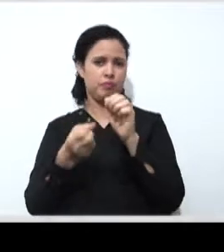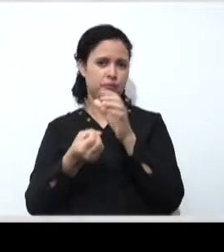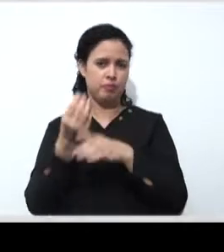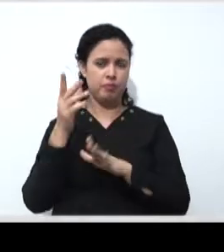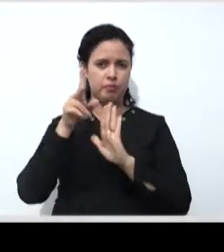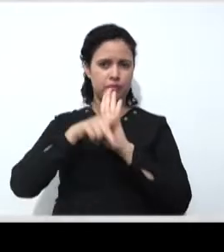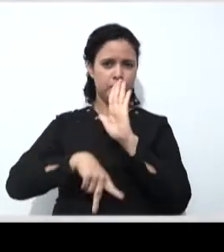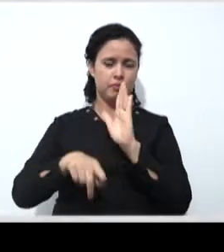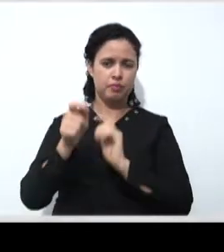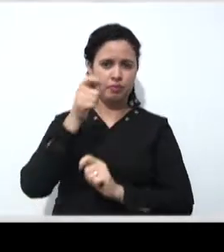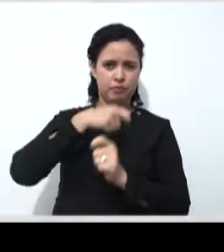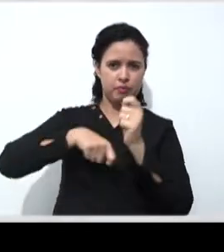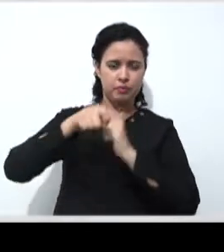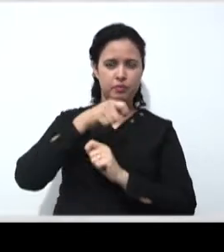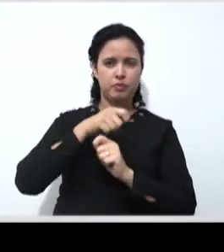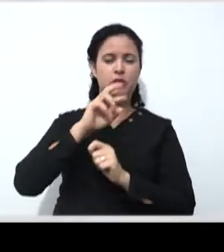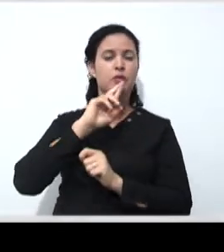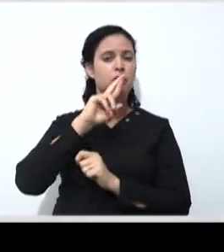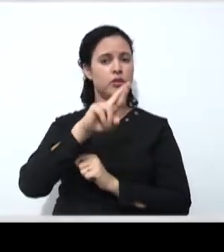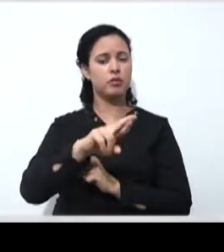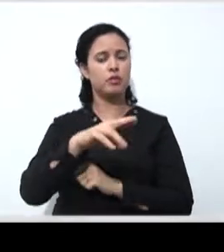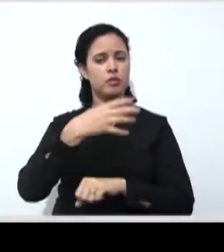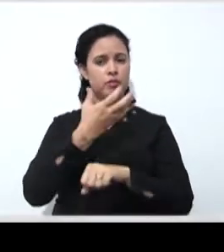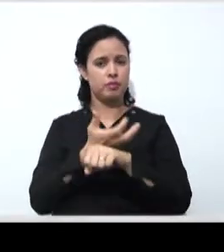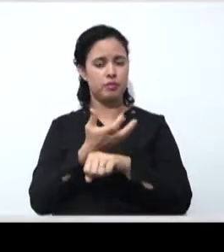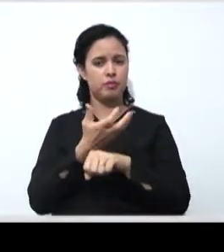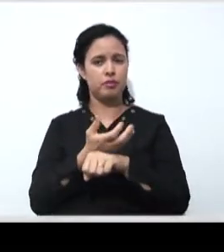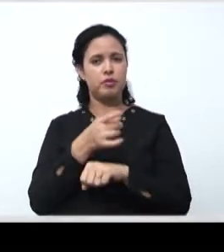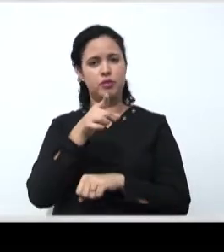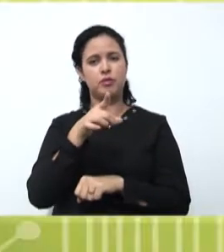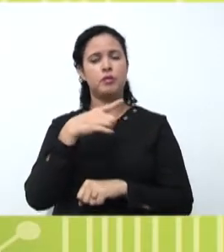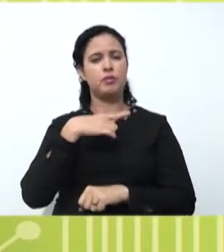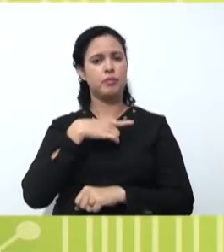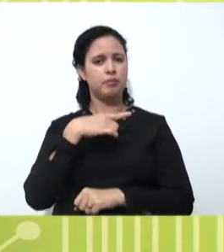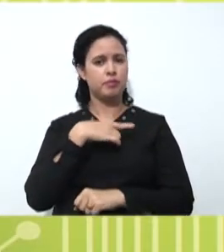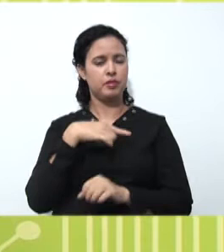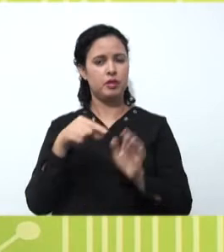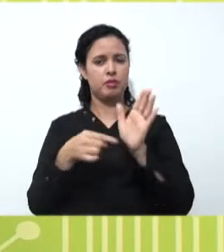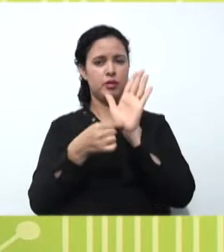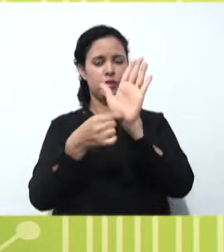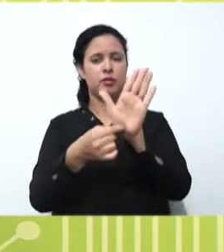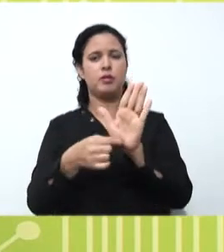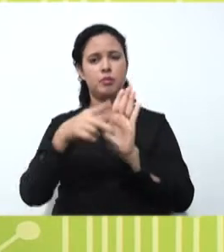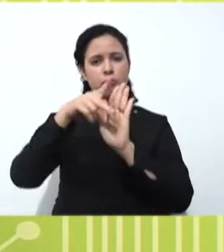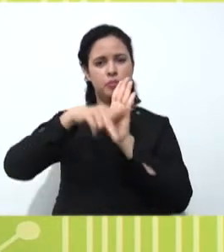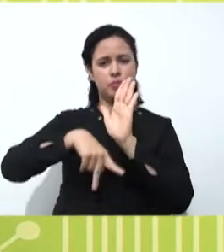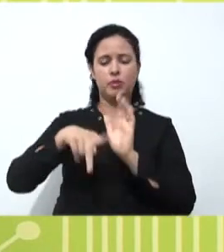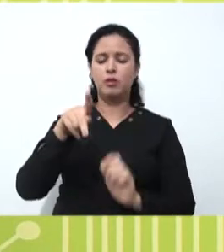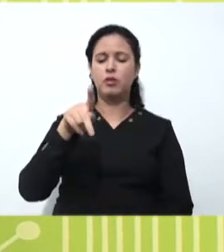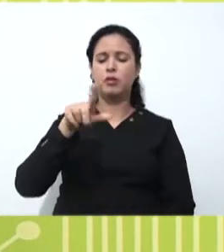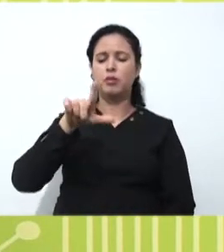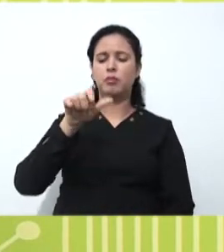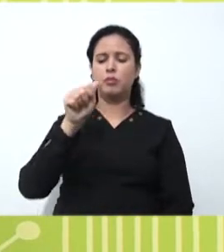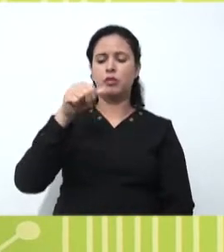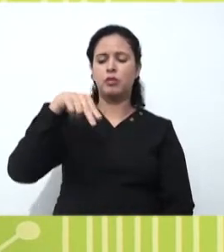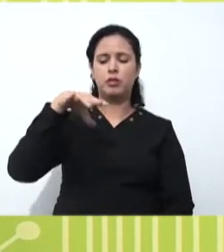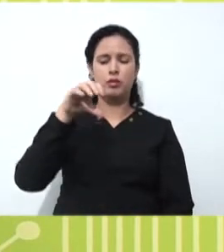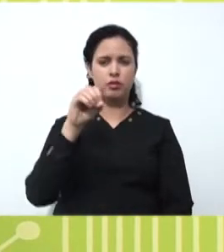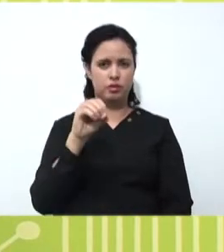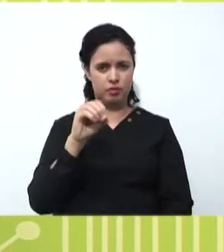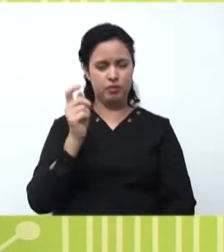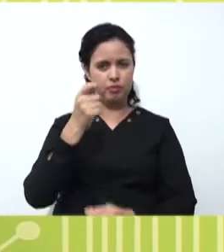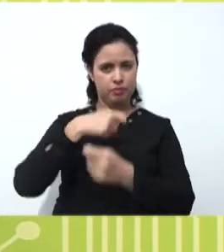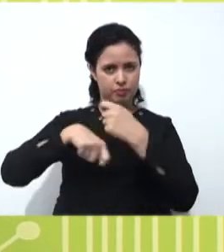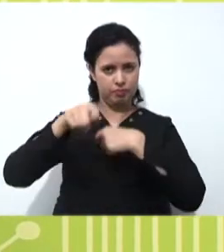a vocês que o resultado dessa disciplina, vocês vão ter que apresentar para nós um plano de negócio. E o